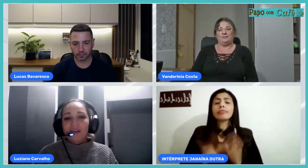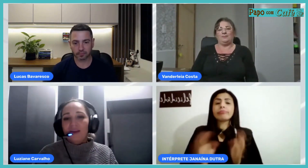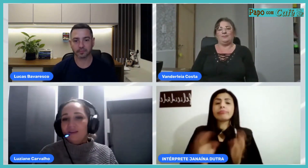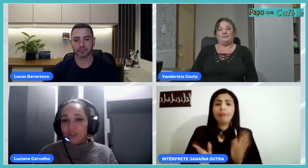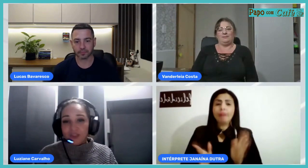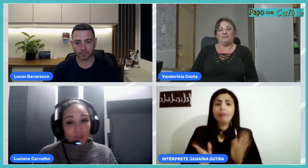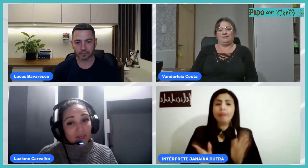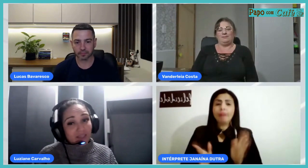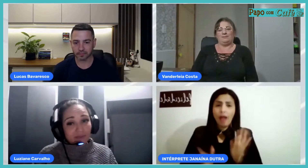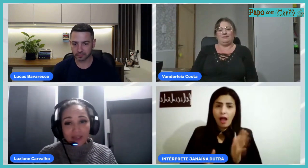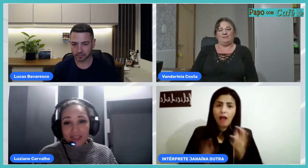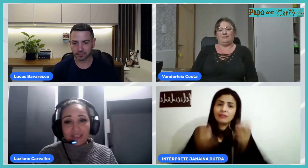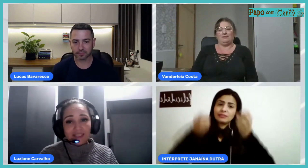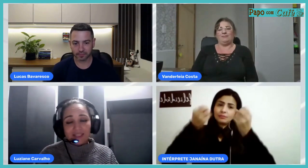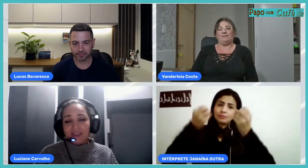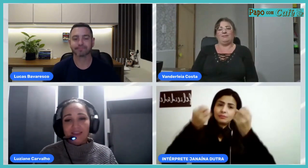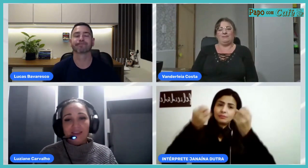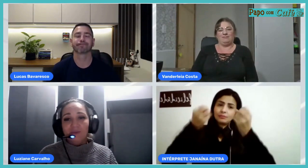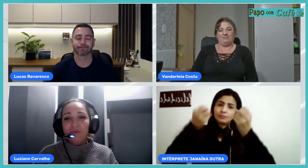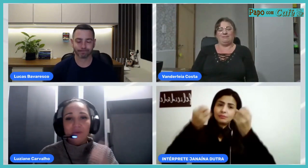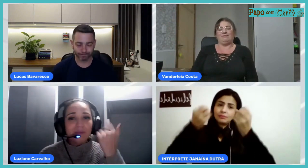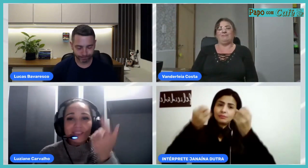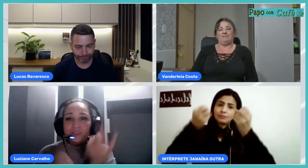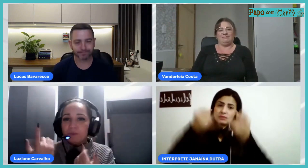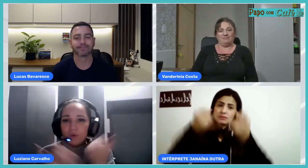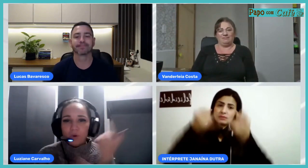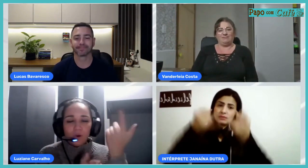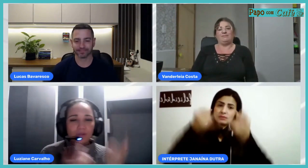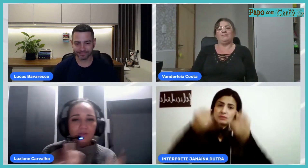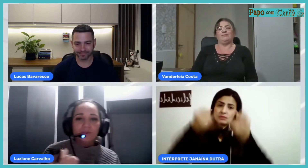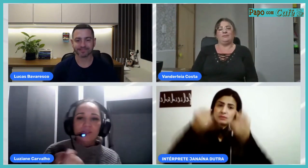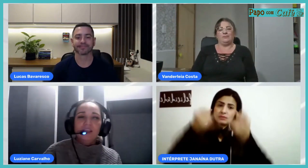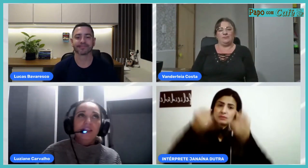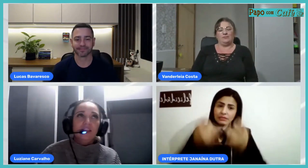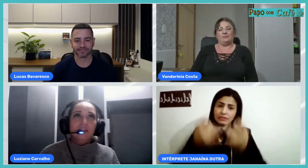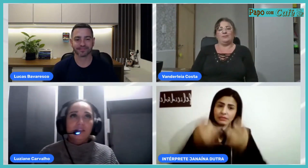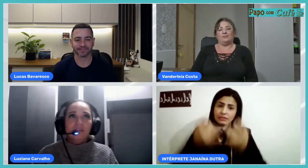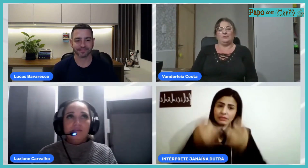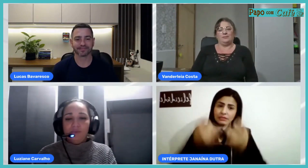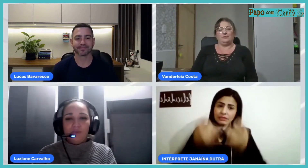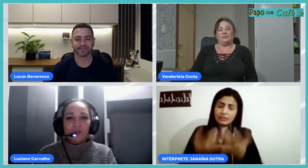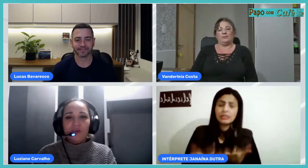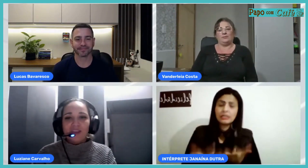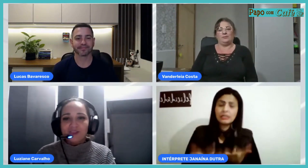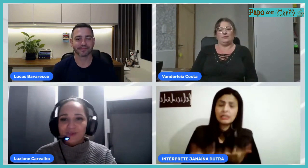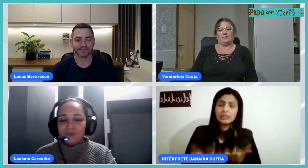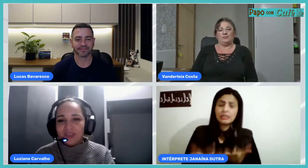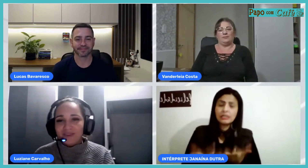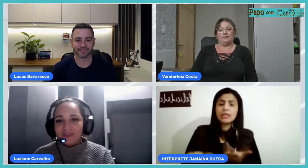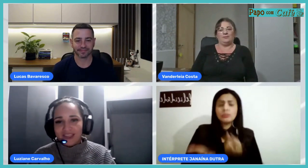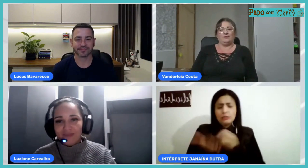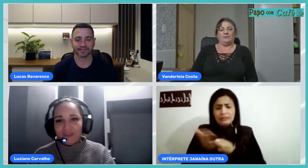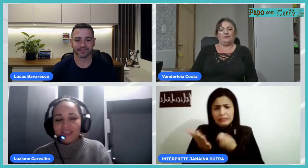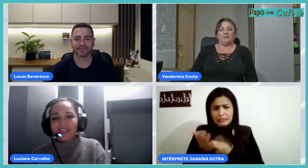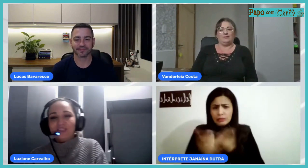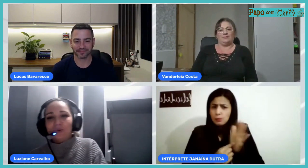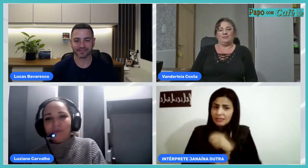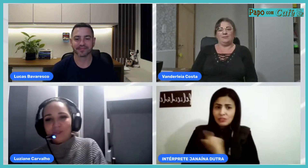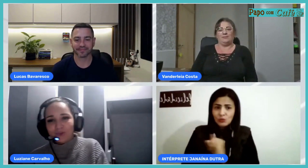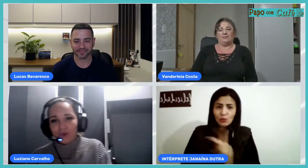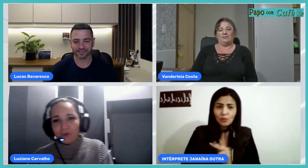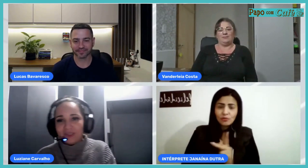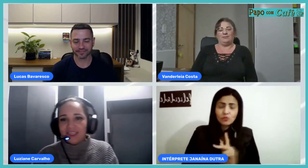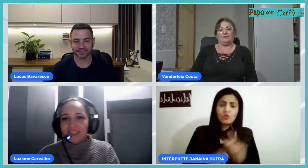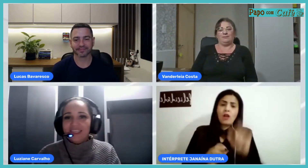público, se torna referência, né? Um vai passando para o outro. Enfim, eu conheço um CFC que fica ali na